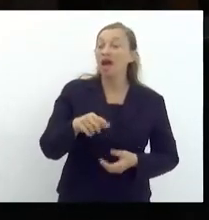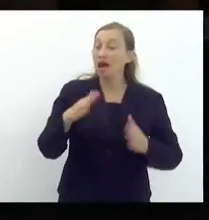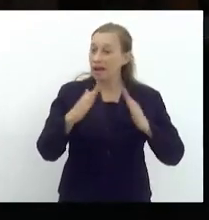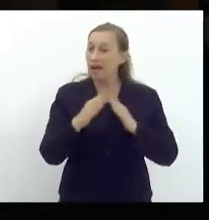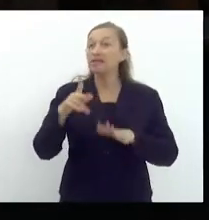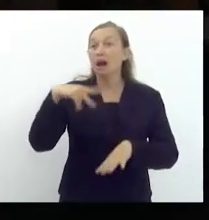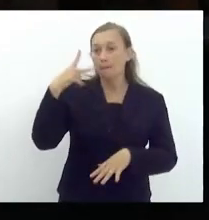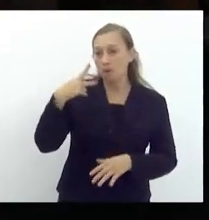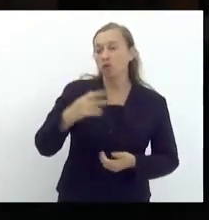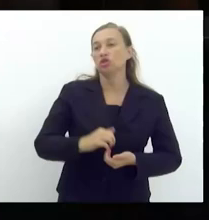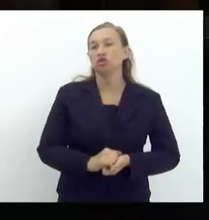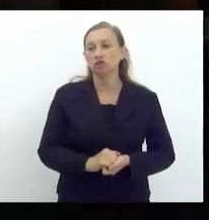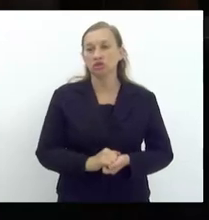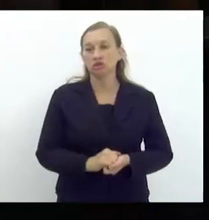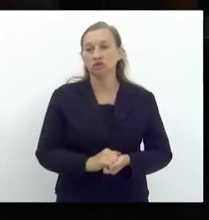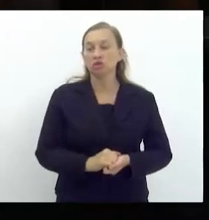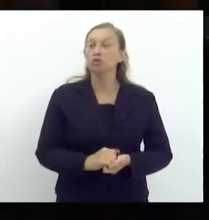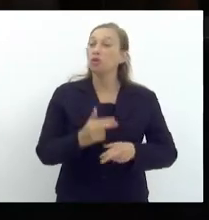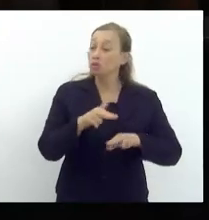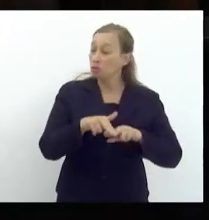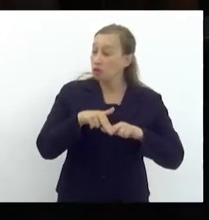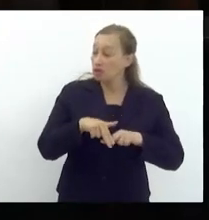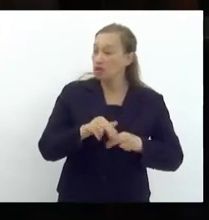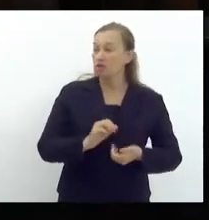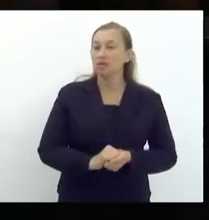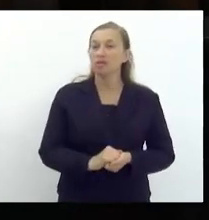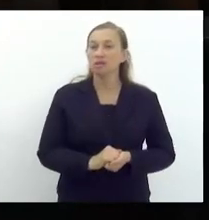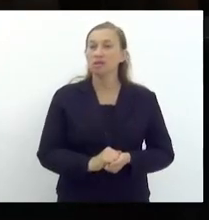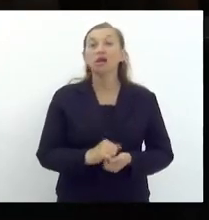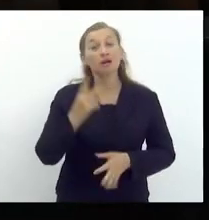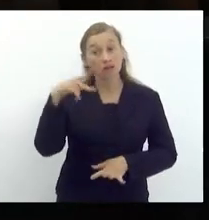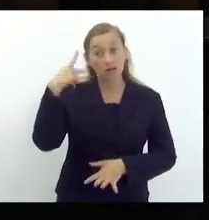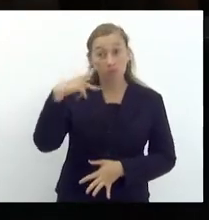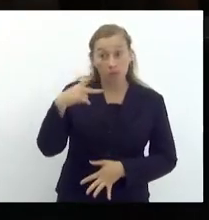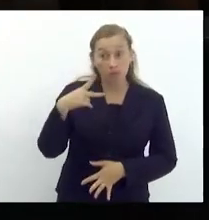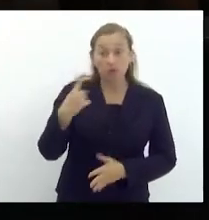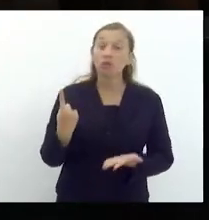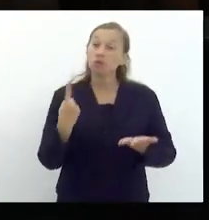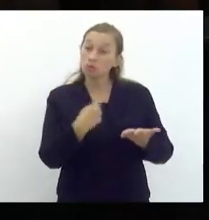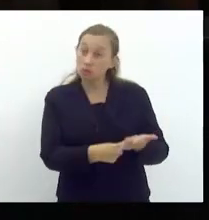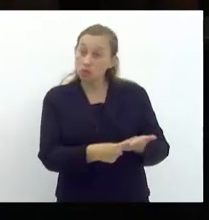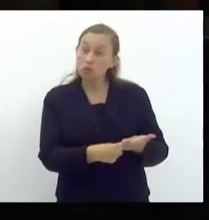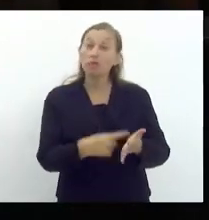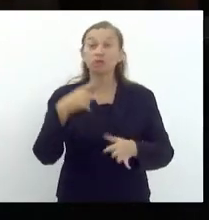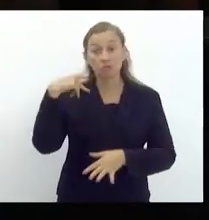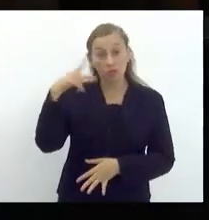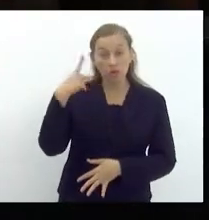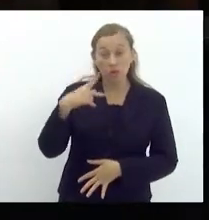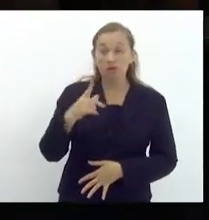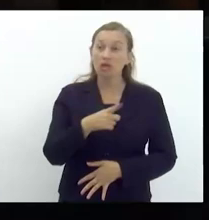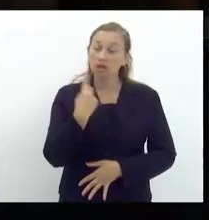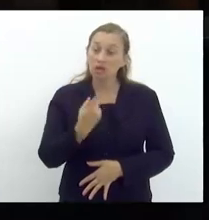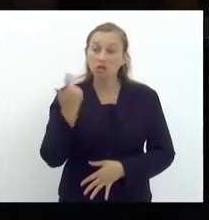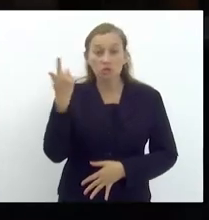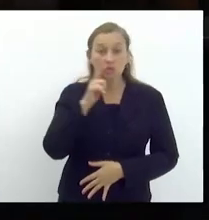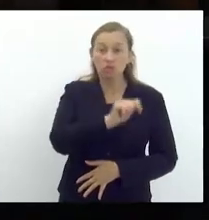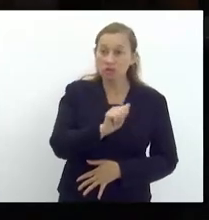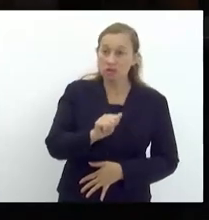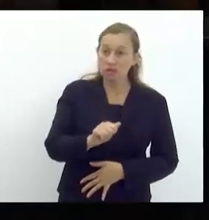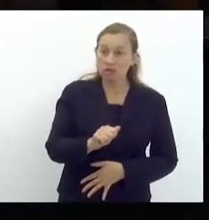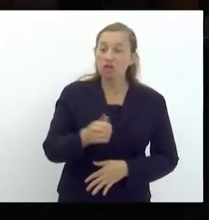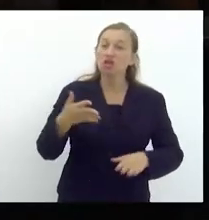casa política e portanto é a partir da política e do compromisso político que a gente consegue